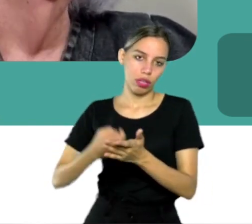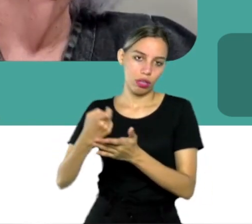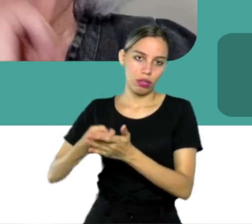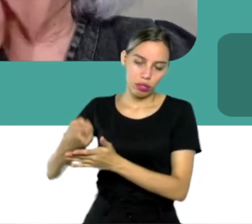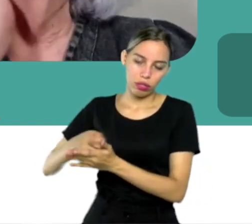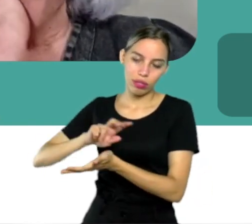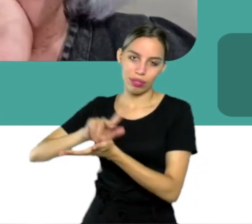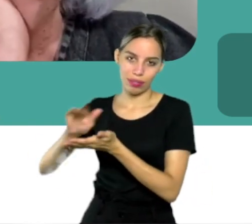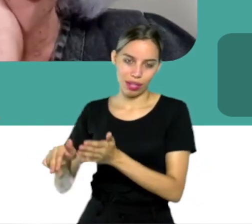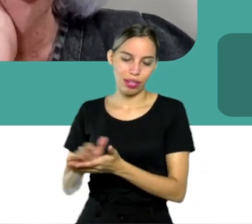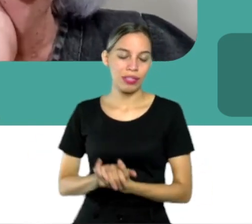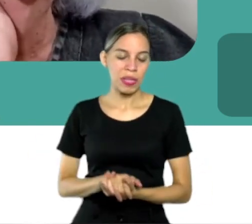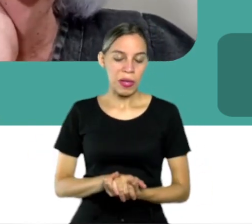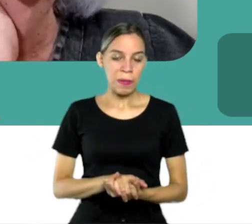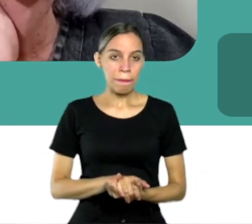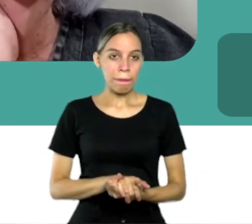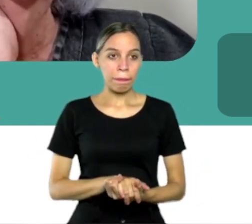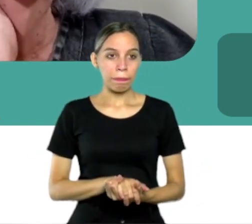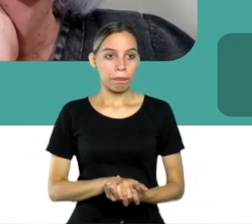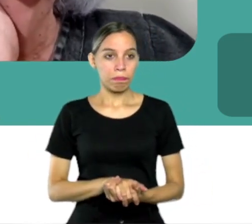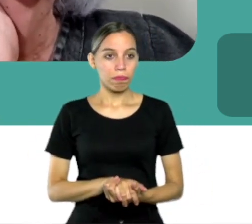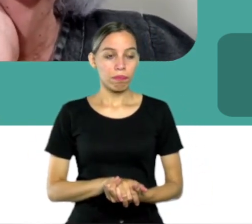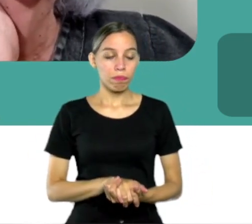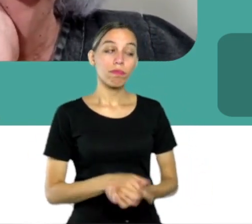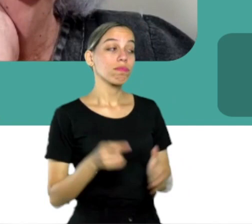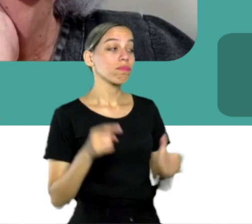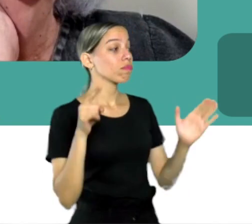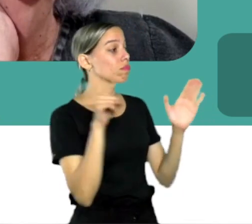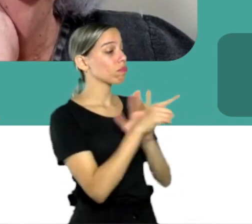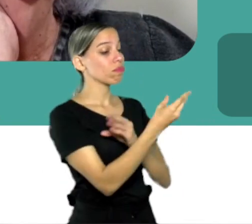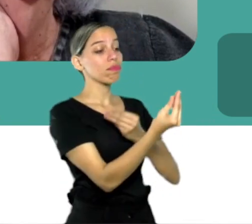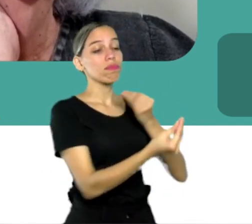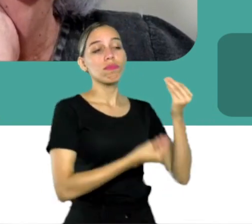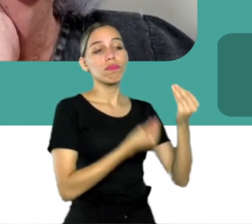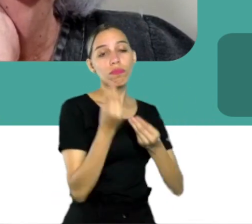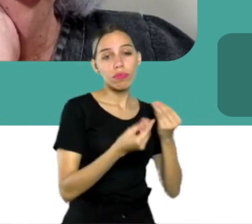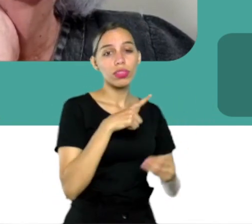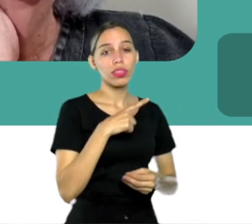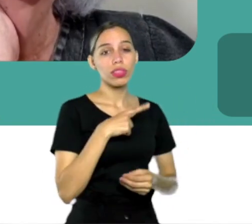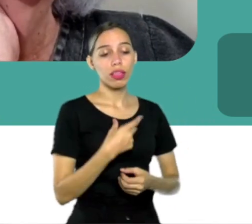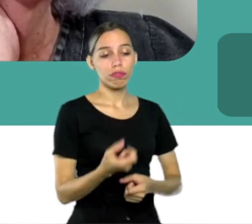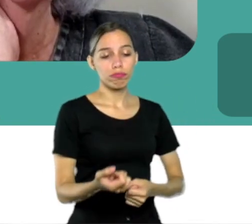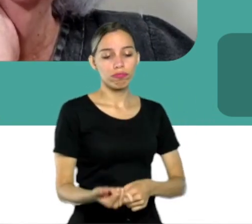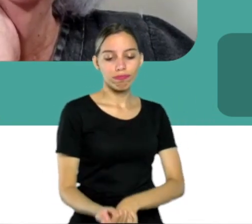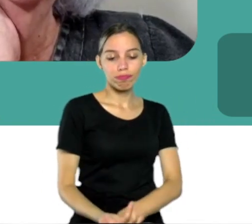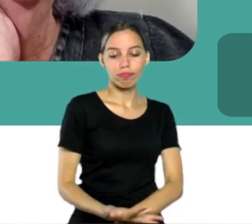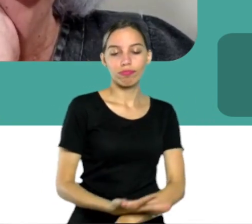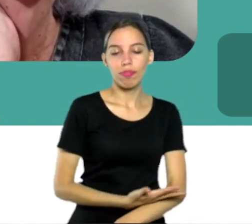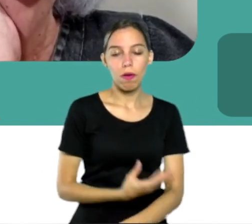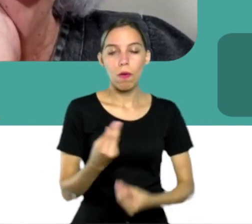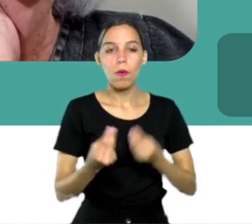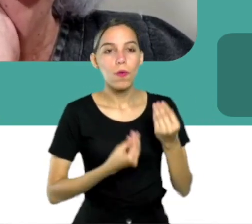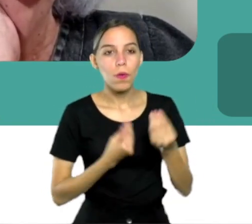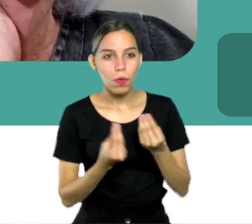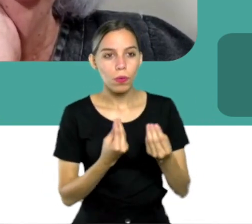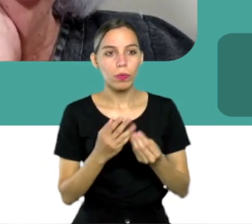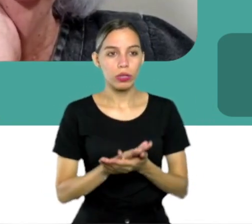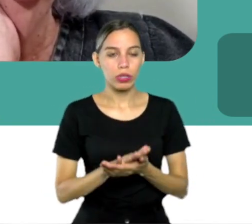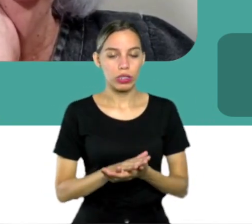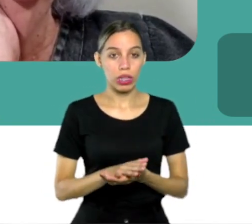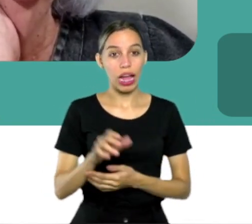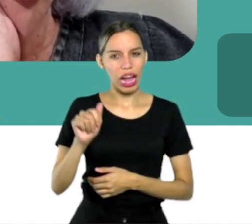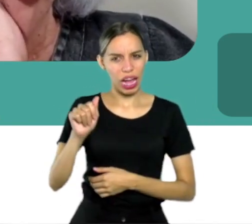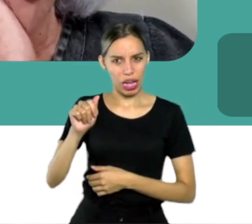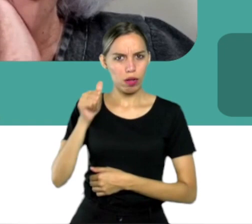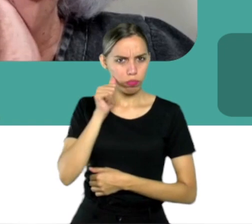que vem essa inspiração? A Adélia Prado, para ela diz, né, nas entrevistas, e eu tendo